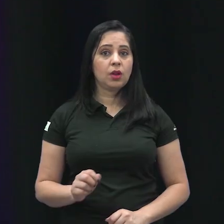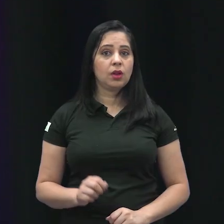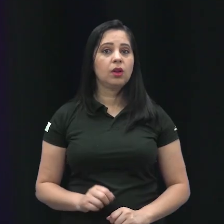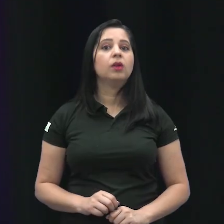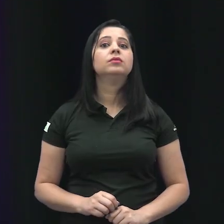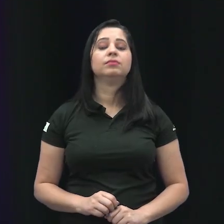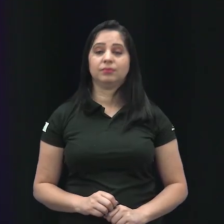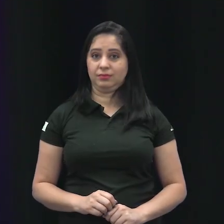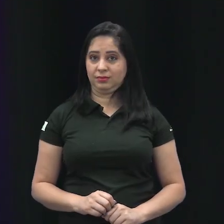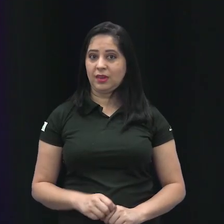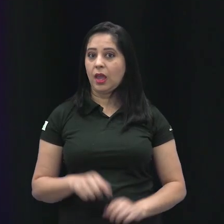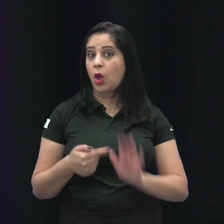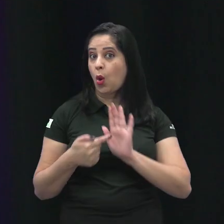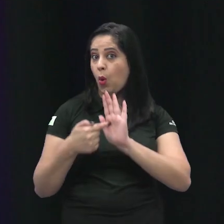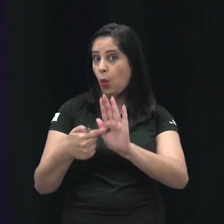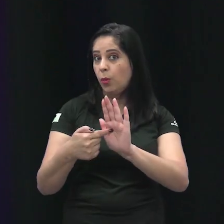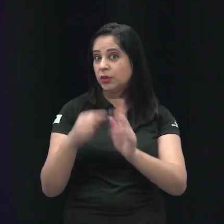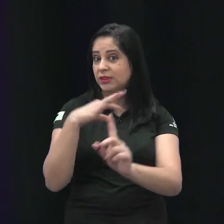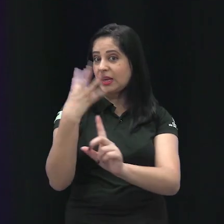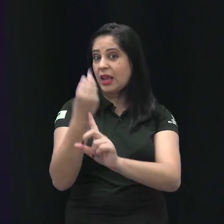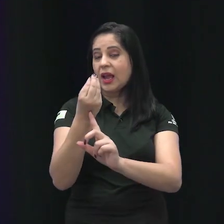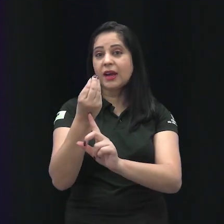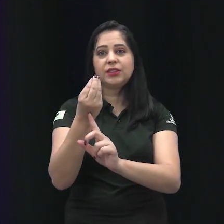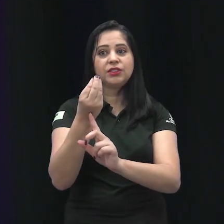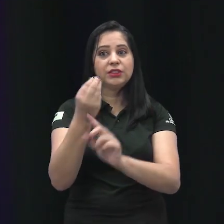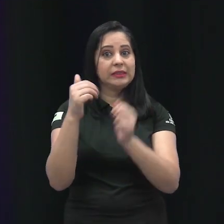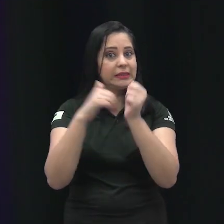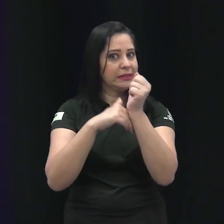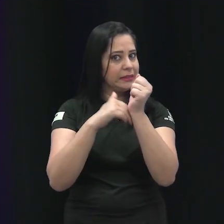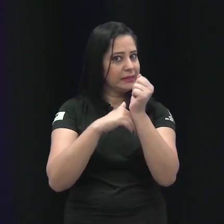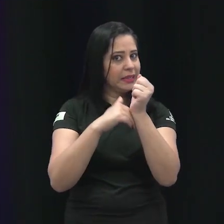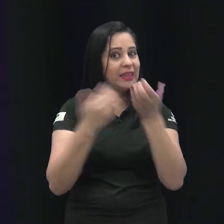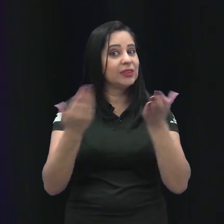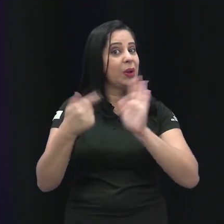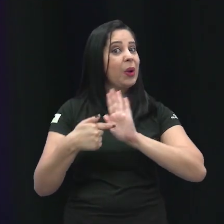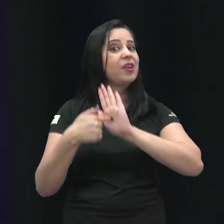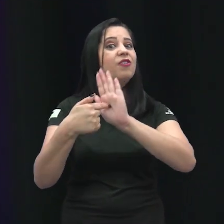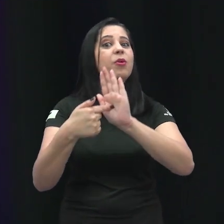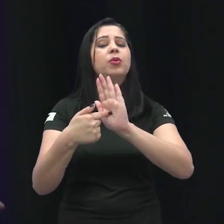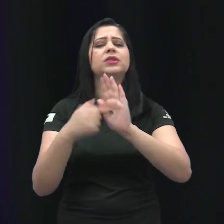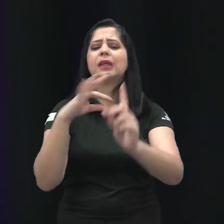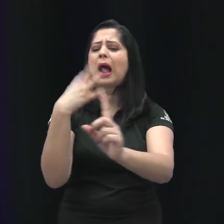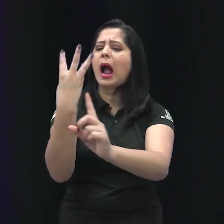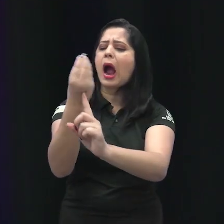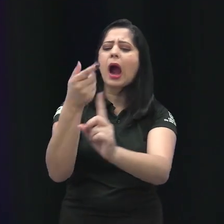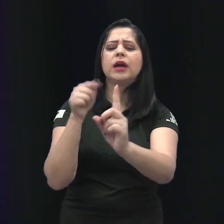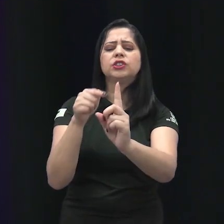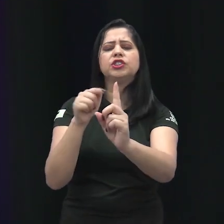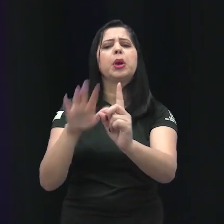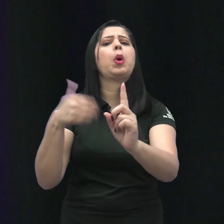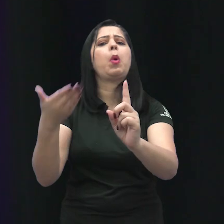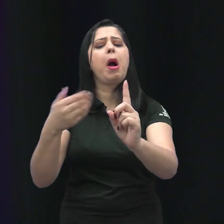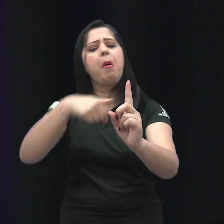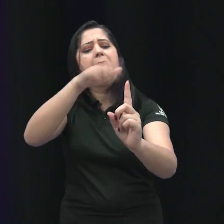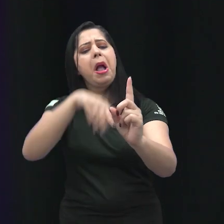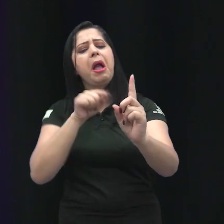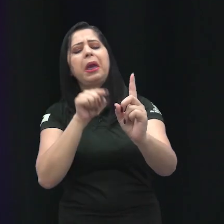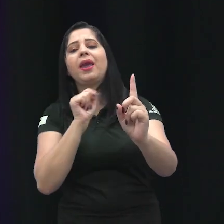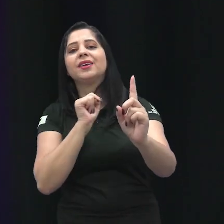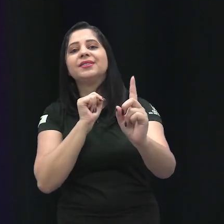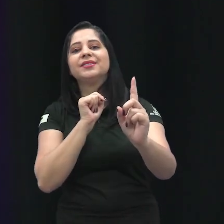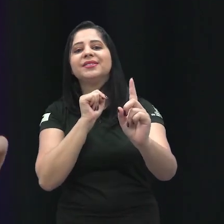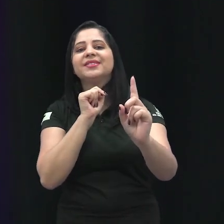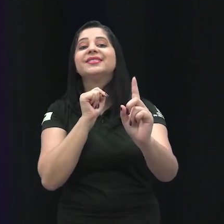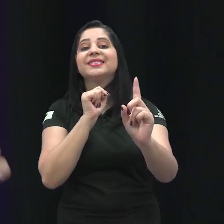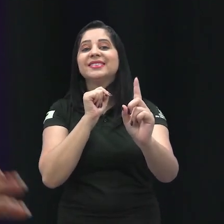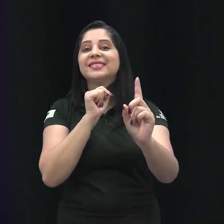E ao longo do programa eu mostrei o artista misterioso. E agora chegou a hora de revelar que arte é essa e quem está por